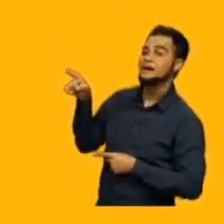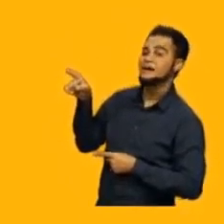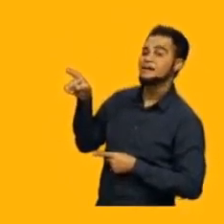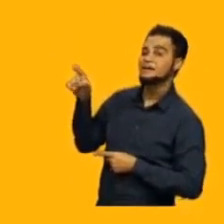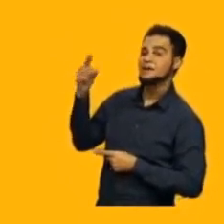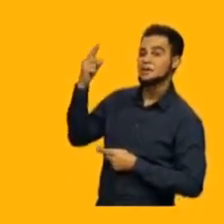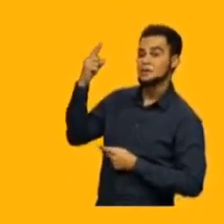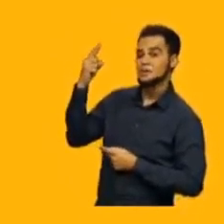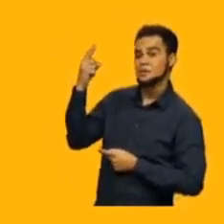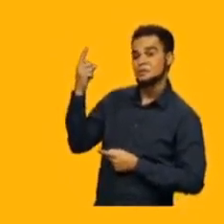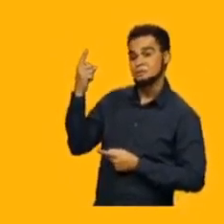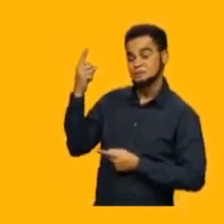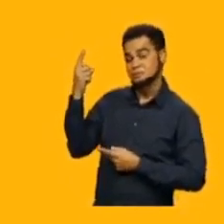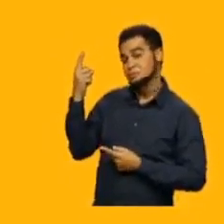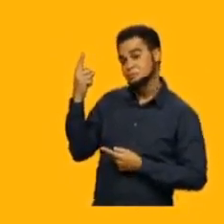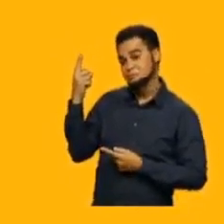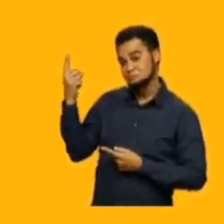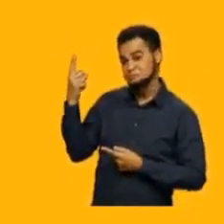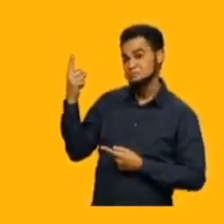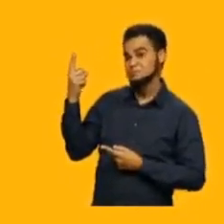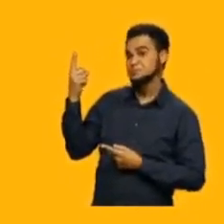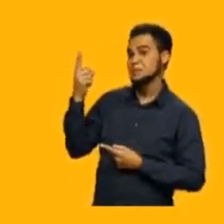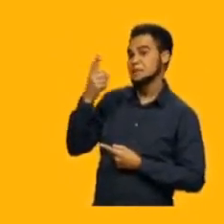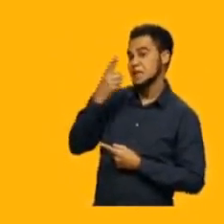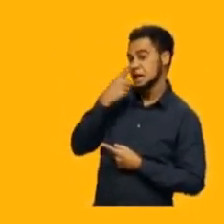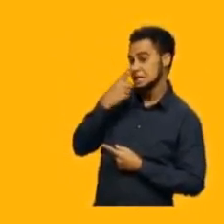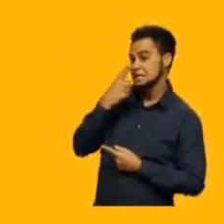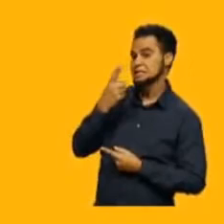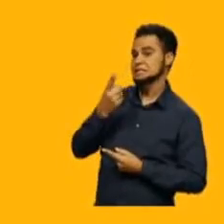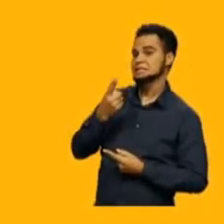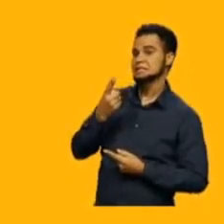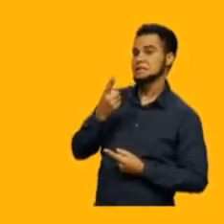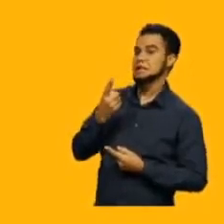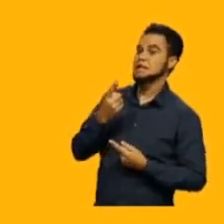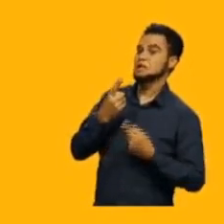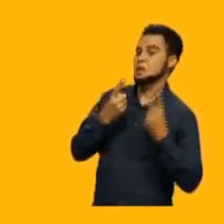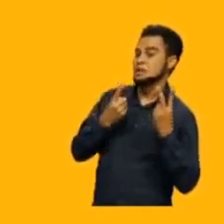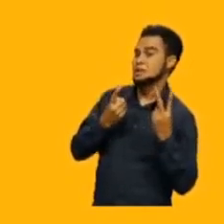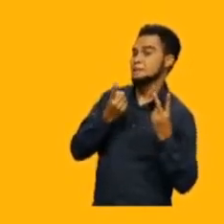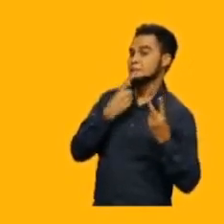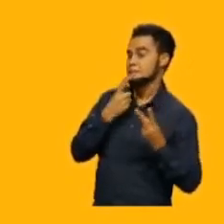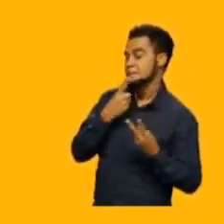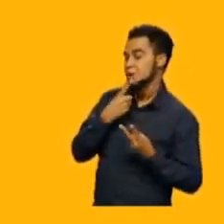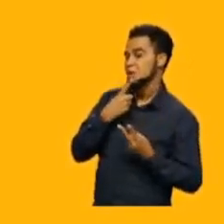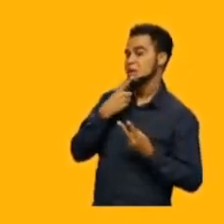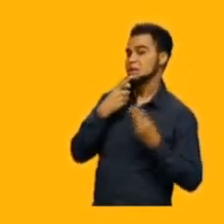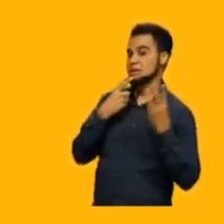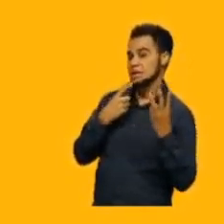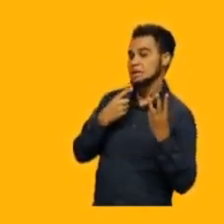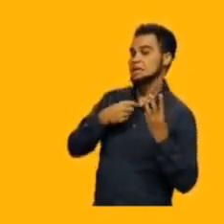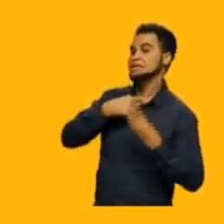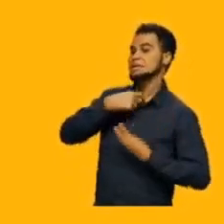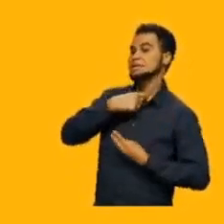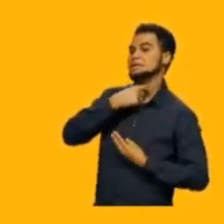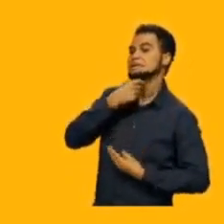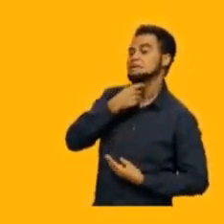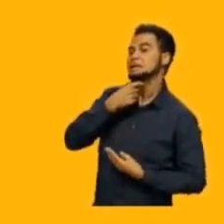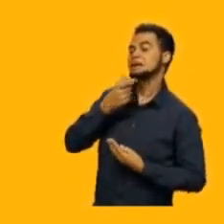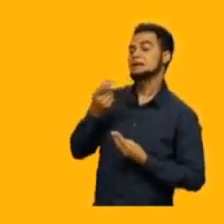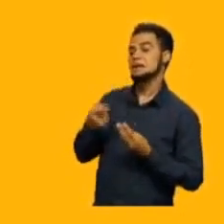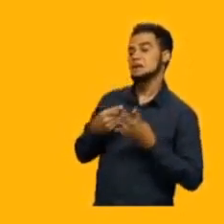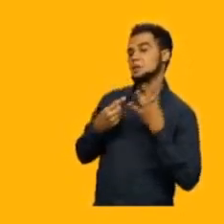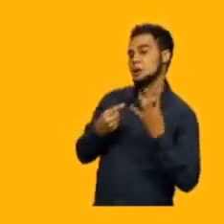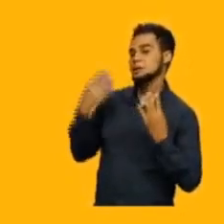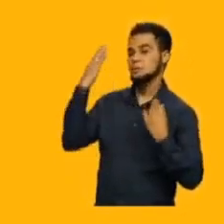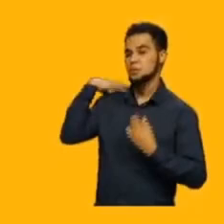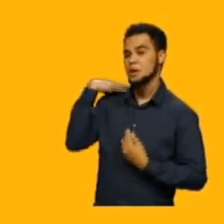1 representa o nariz, 2 representa a boca, o 3 representa a traqueia, o 4 o pulmão,